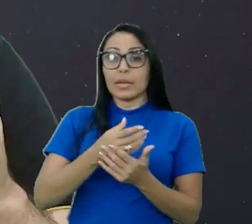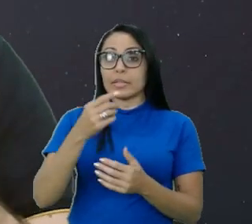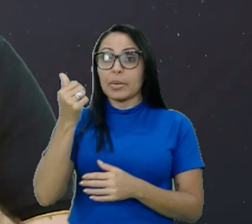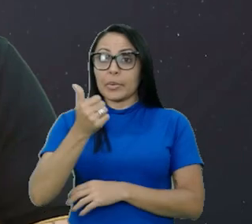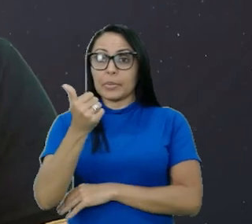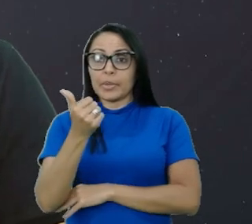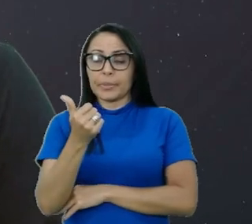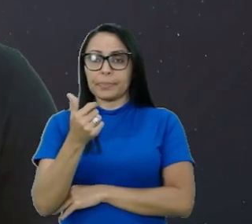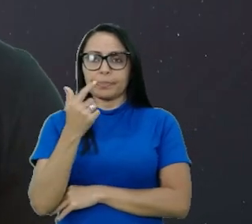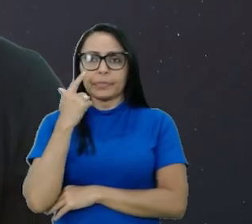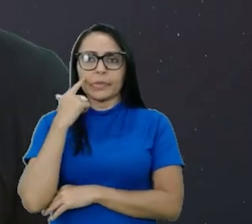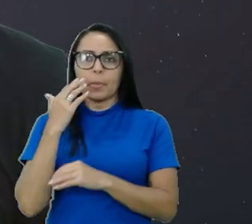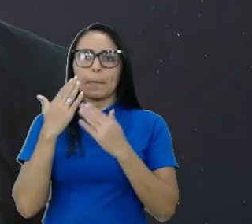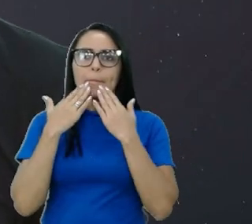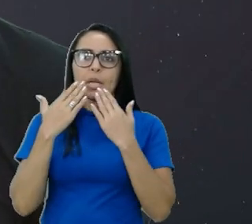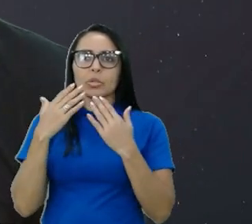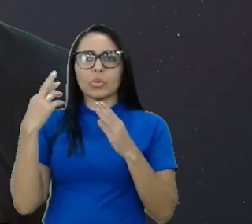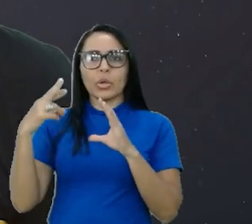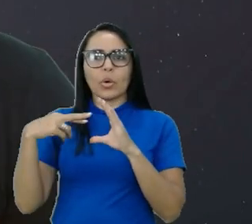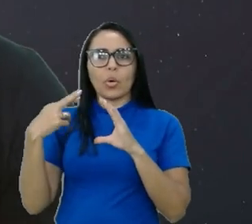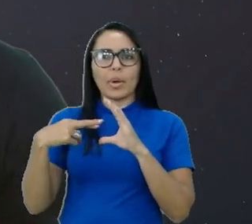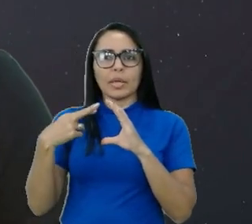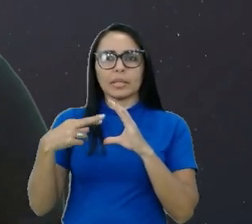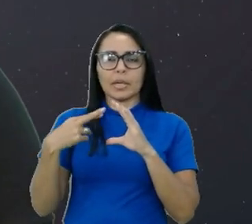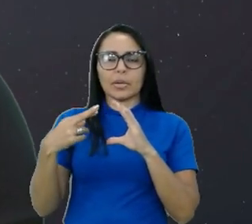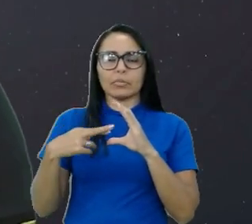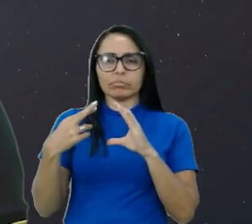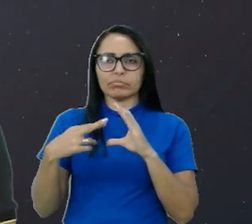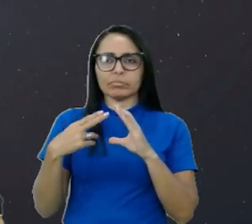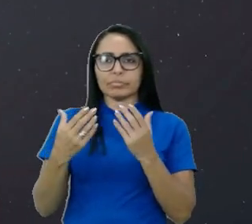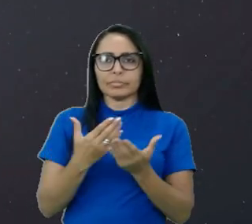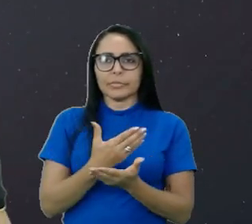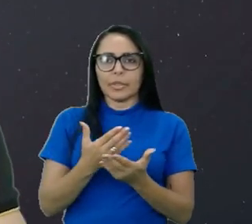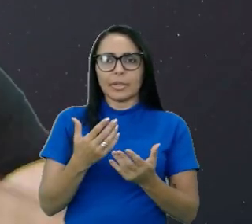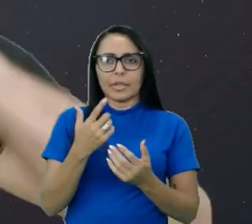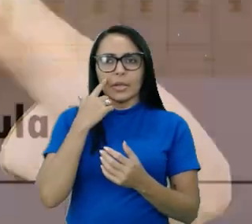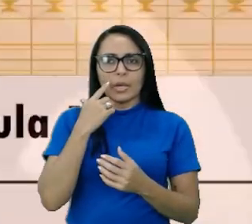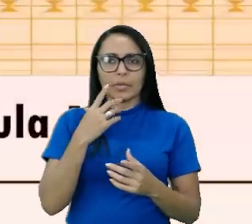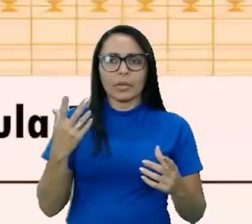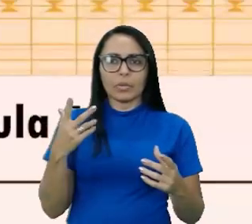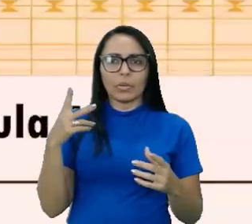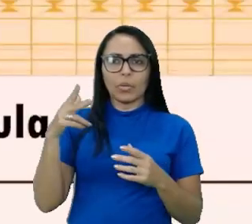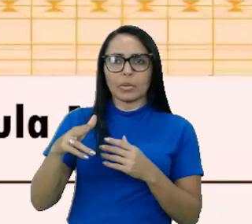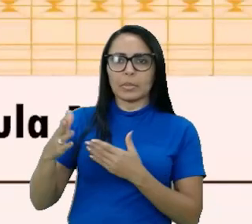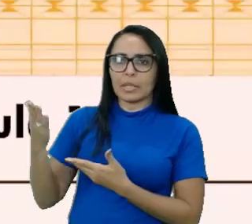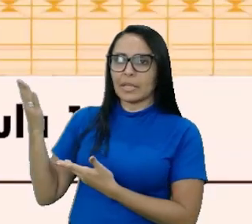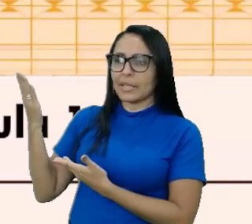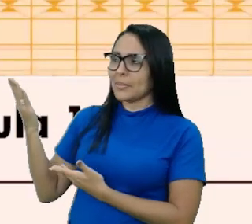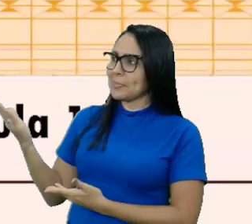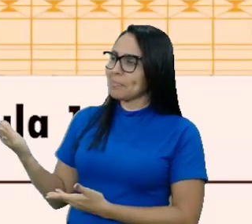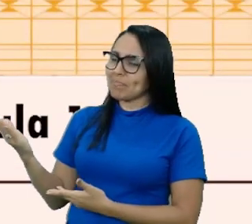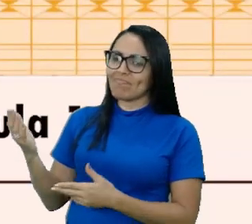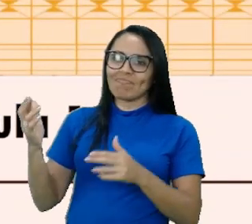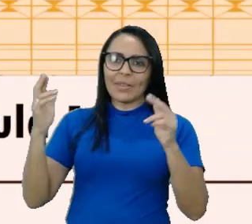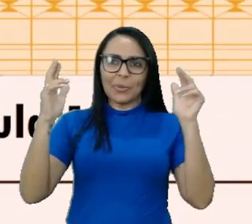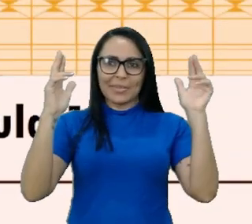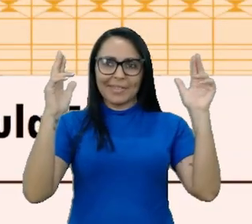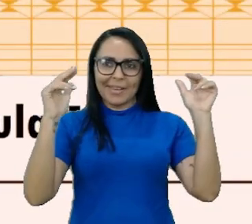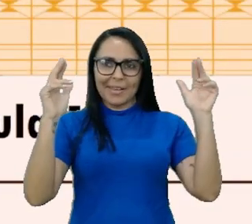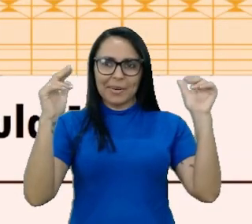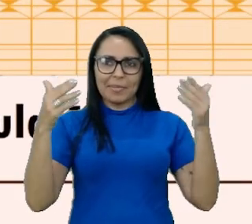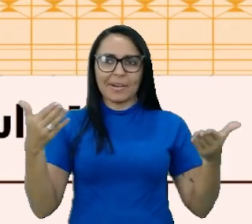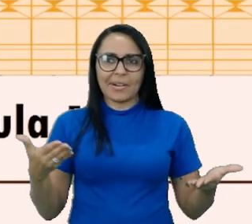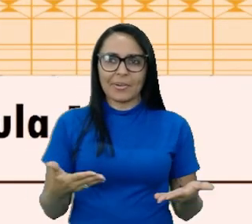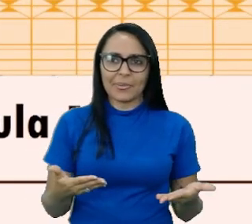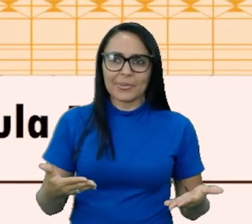primeira, e eu peço que Robertão, meu amigo, Robertão na transmissão, corte para a tela geral e apresente o tema da nossa aula de